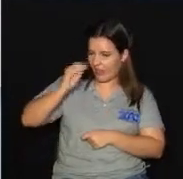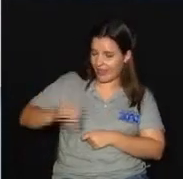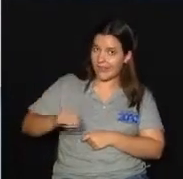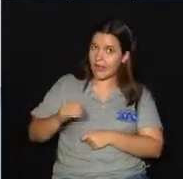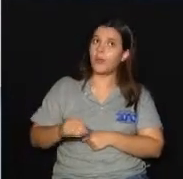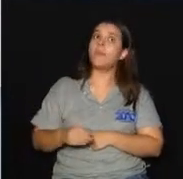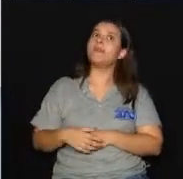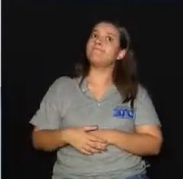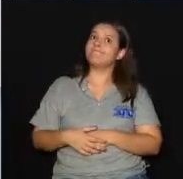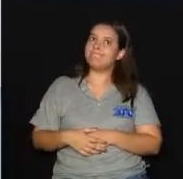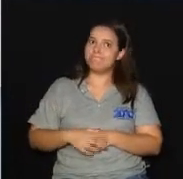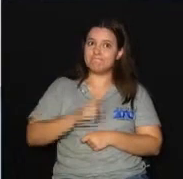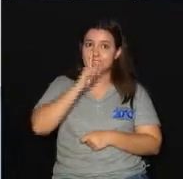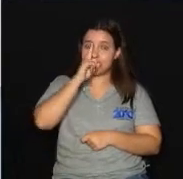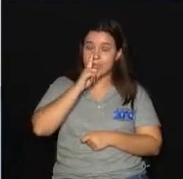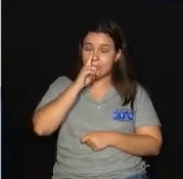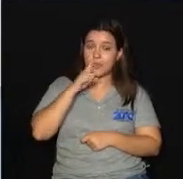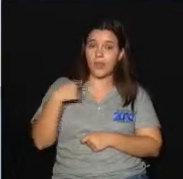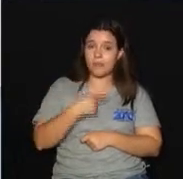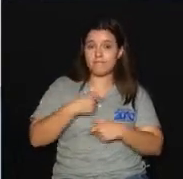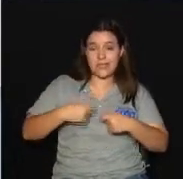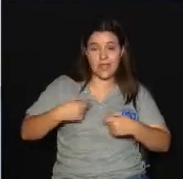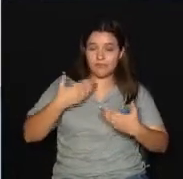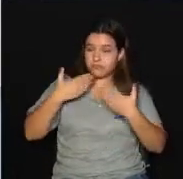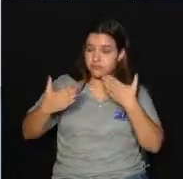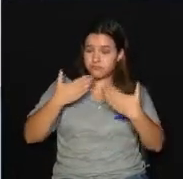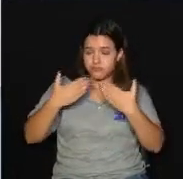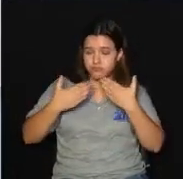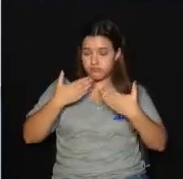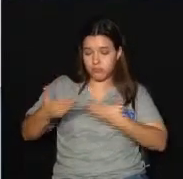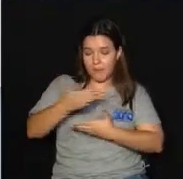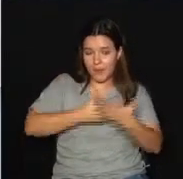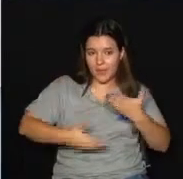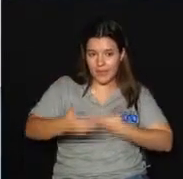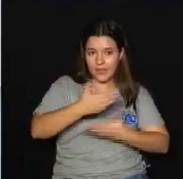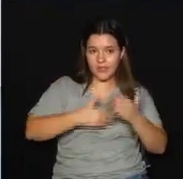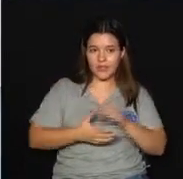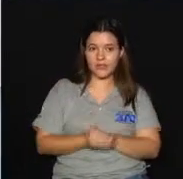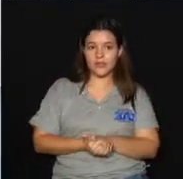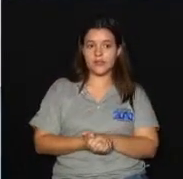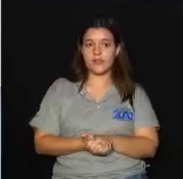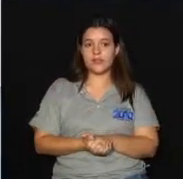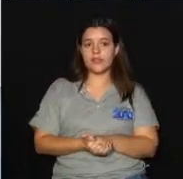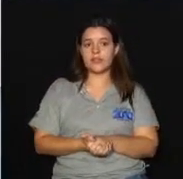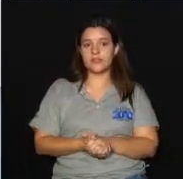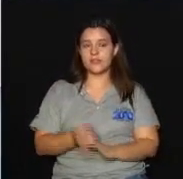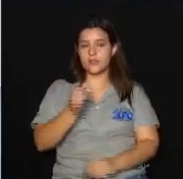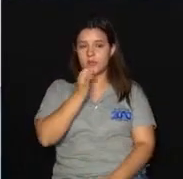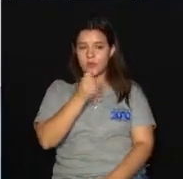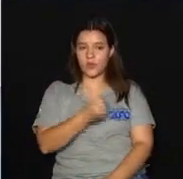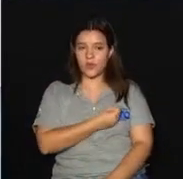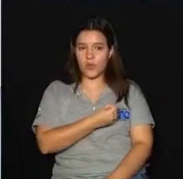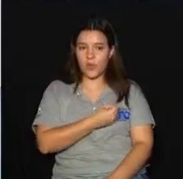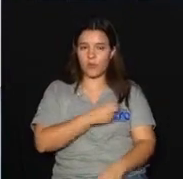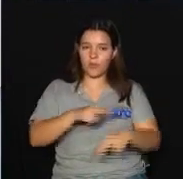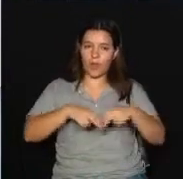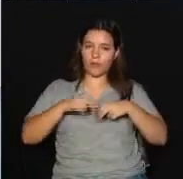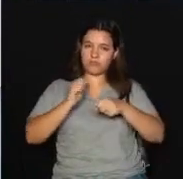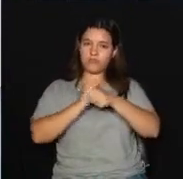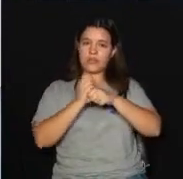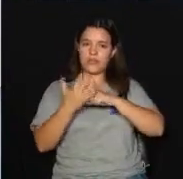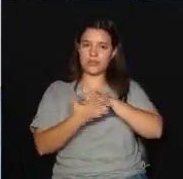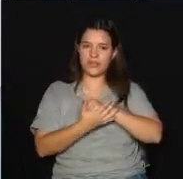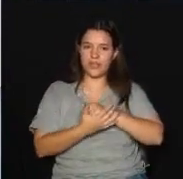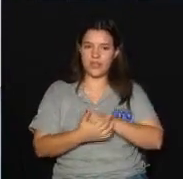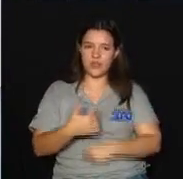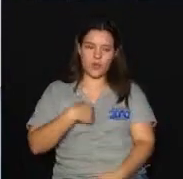precisa debater. A gente pode levar em consideração, de acordo com esses números, a questão da pandemia? Então,